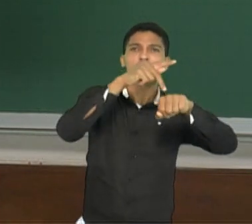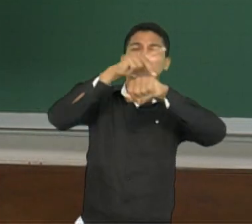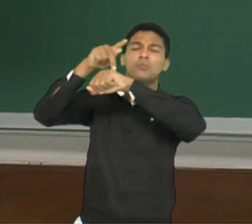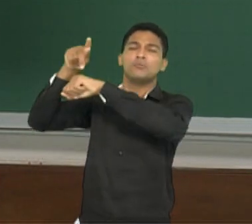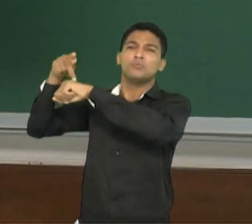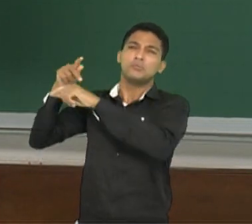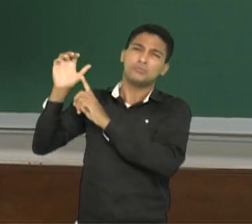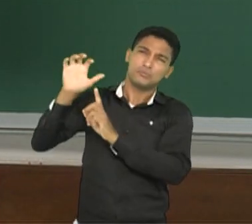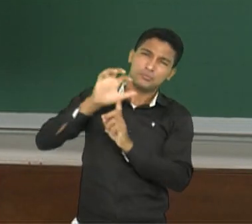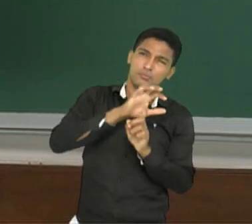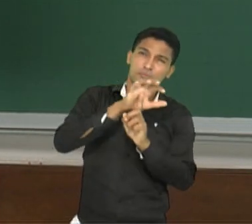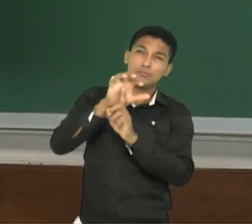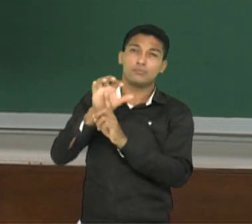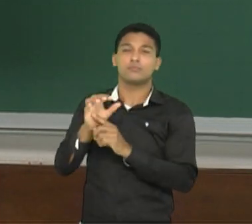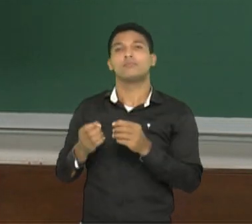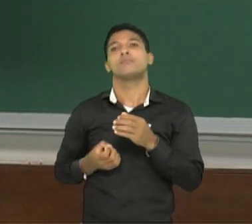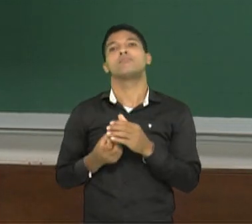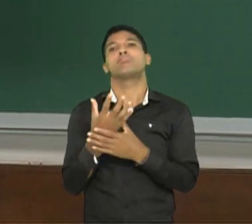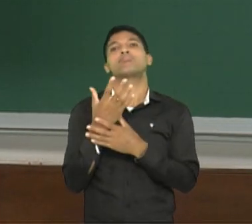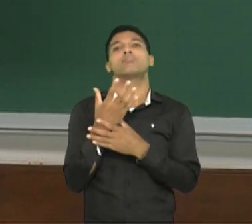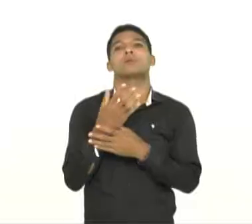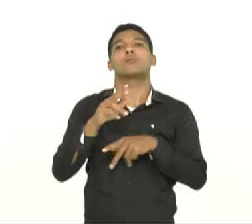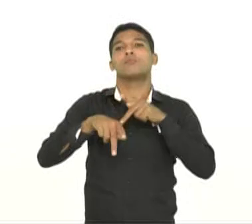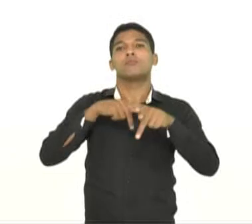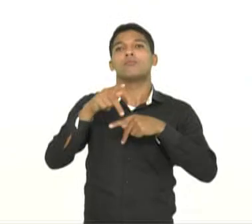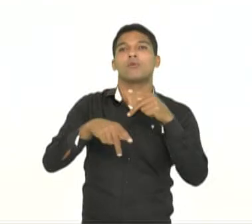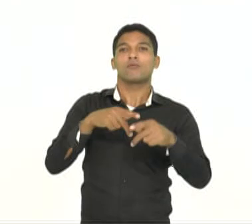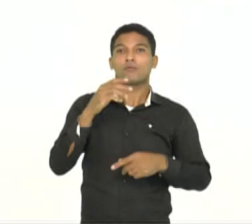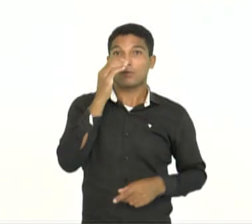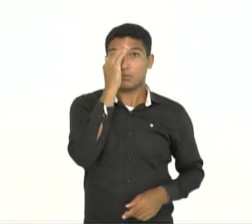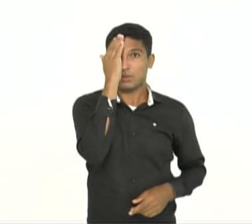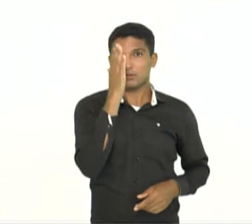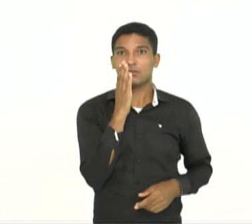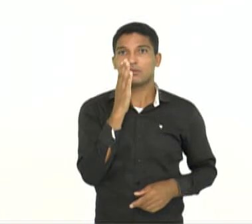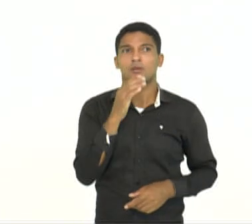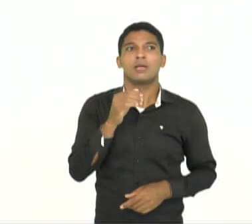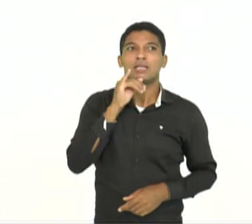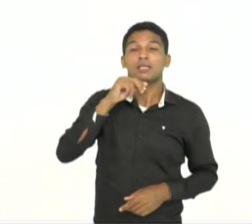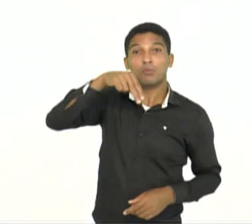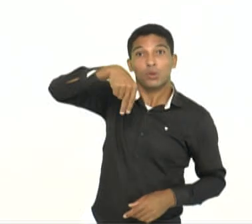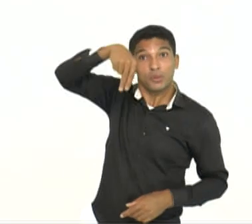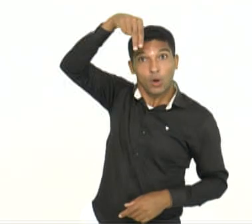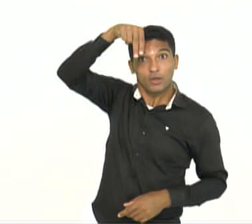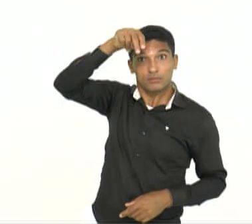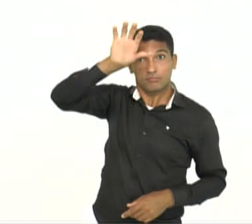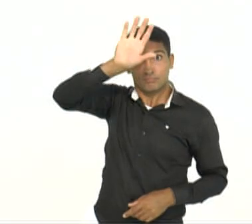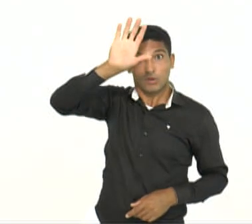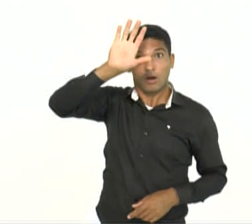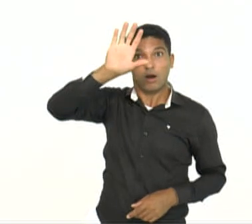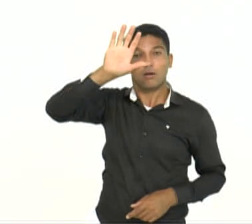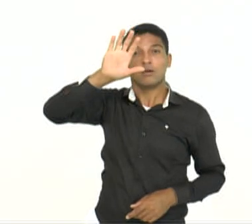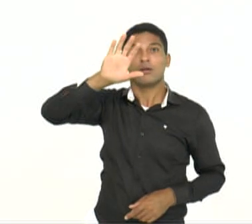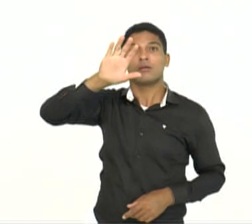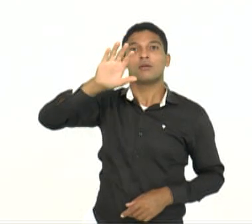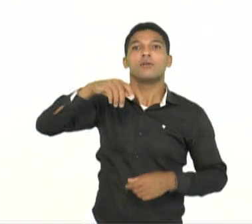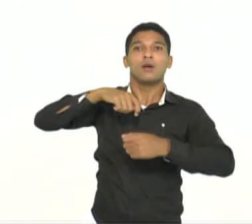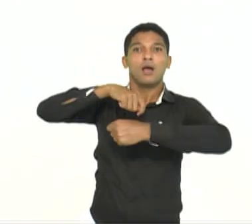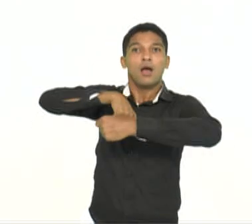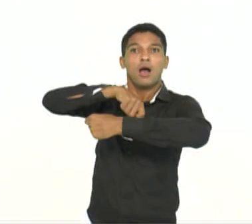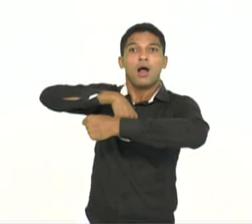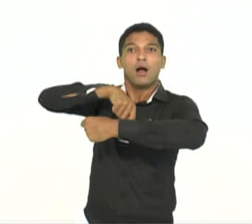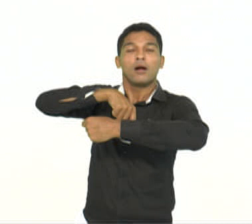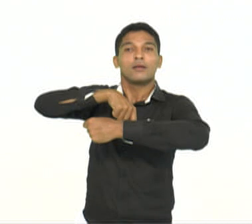ali de exemplos? No norte, influência indígena na culinária, por exemplo, né? No nordeste, o frevo, a literatura